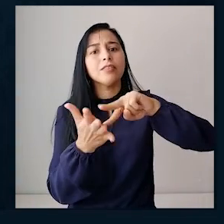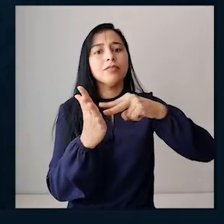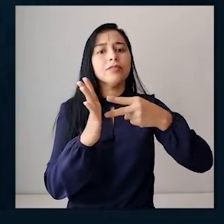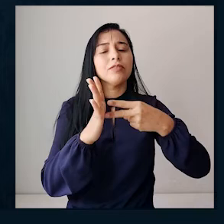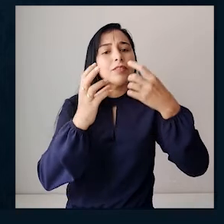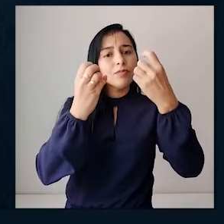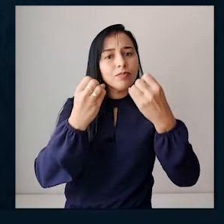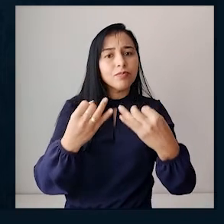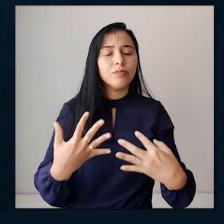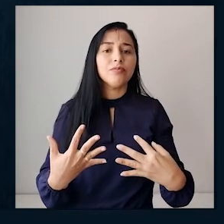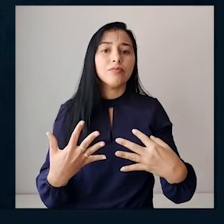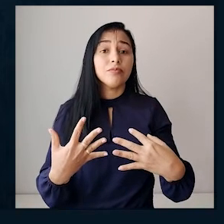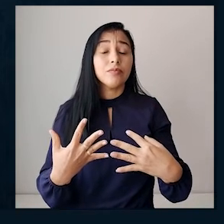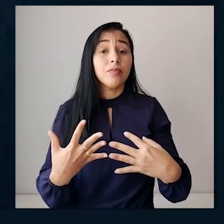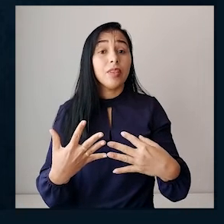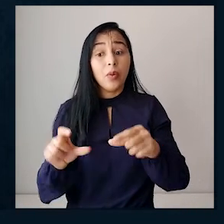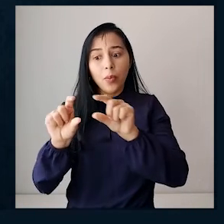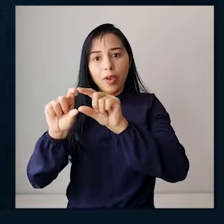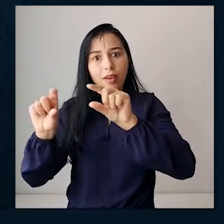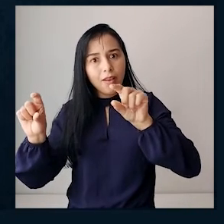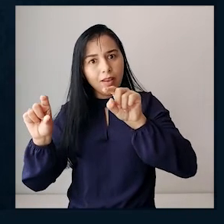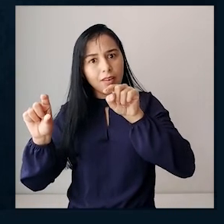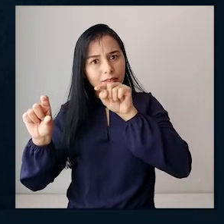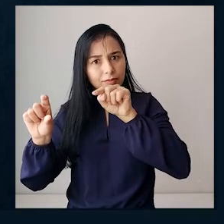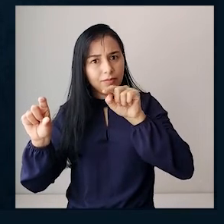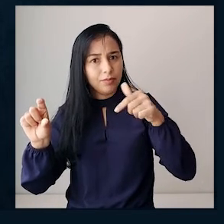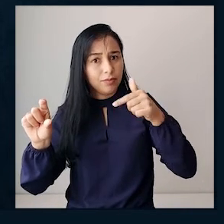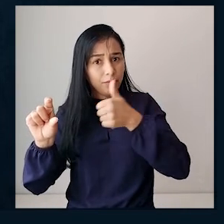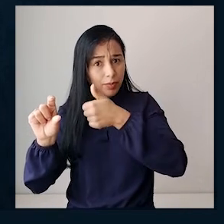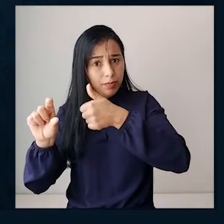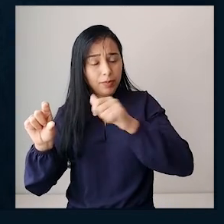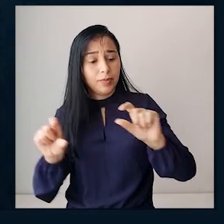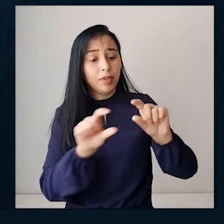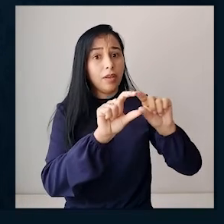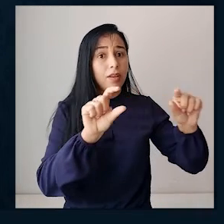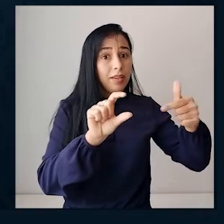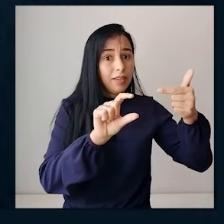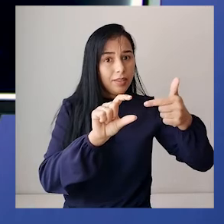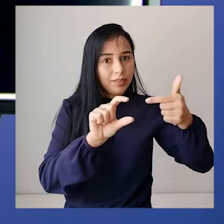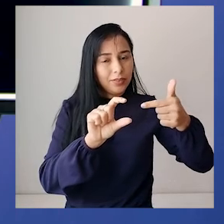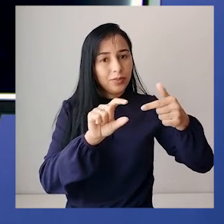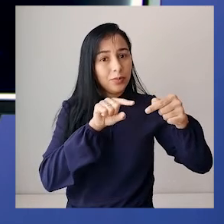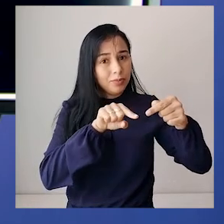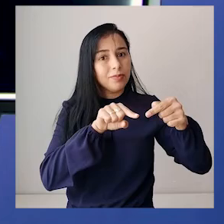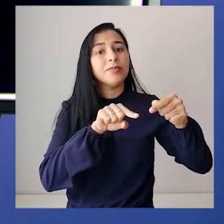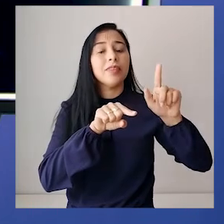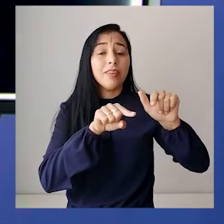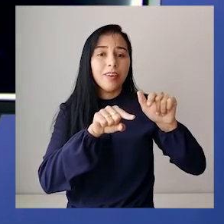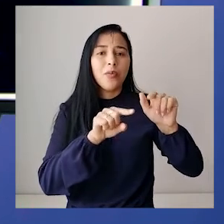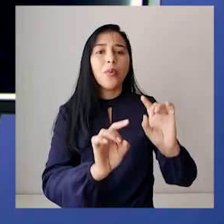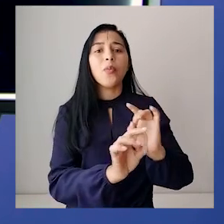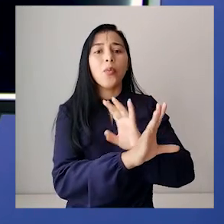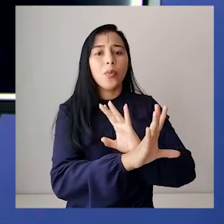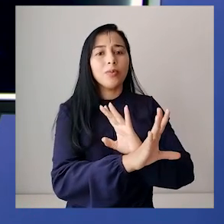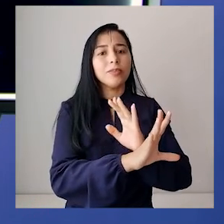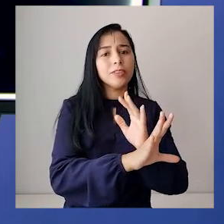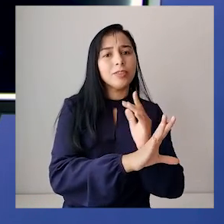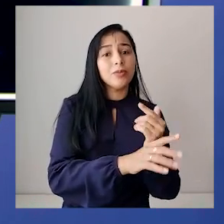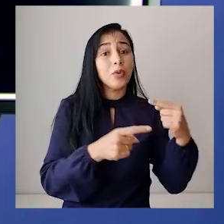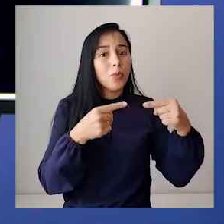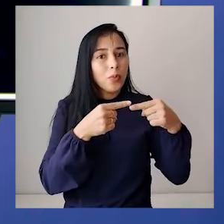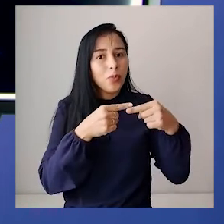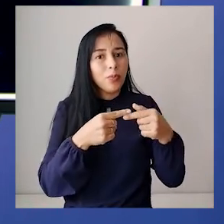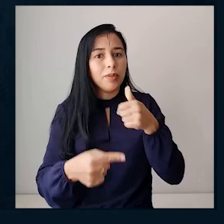a segunda exprime uma conclusão do que é afirmado na primeira. As principais conjunções